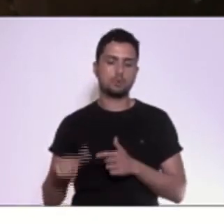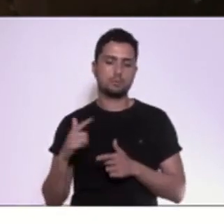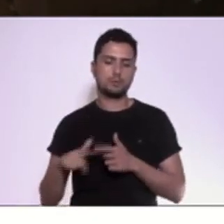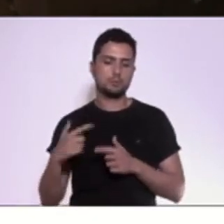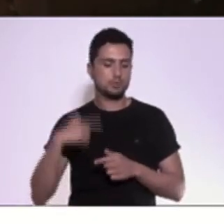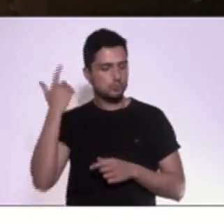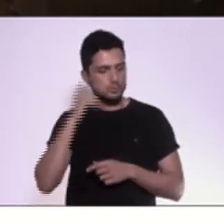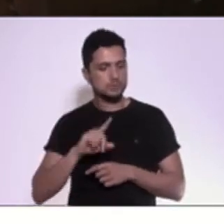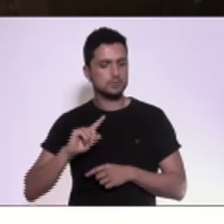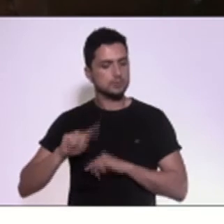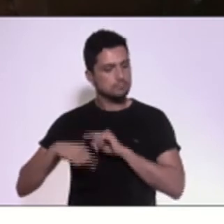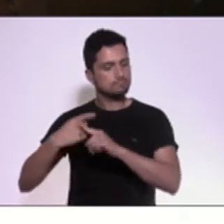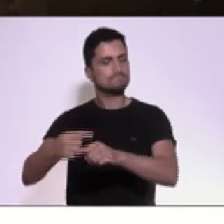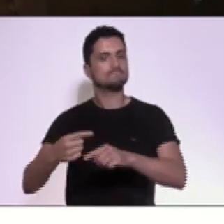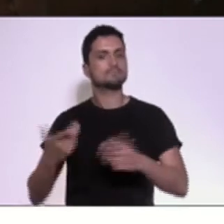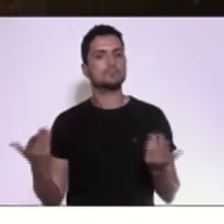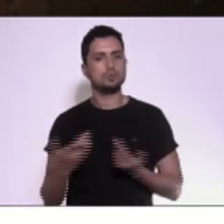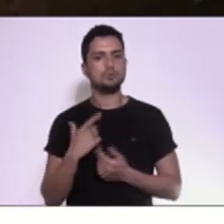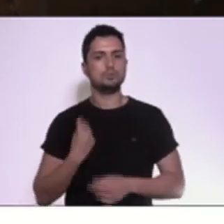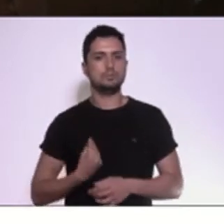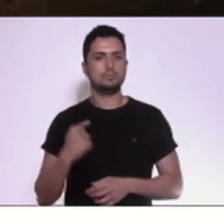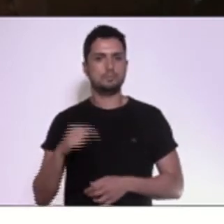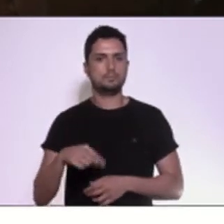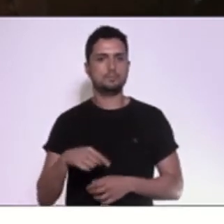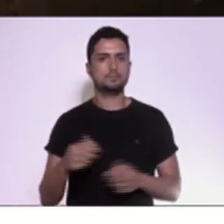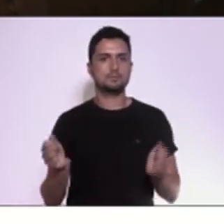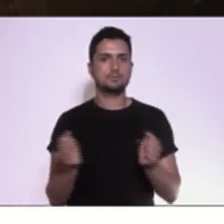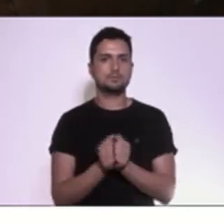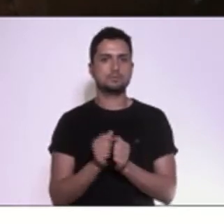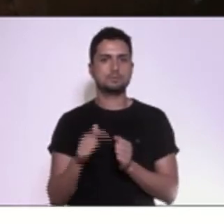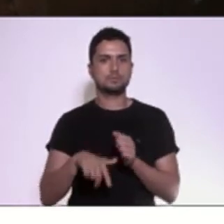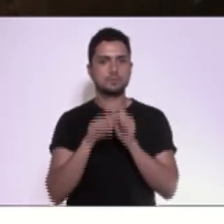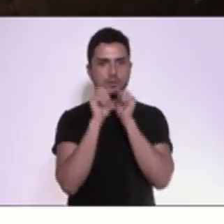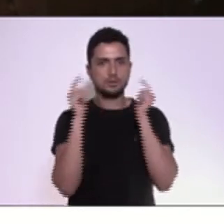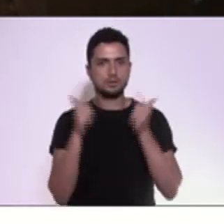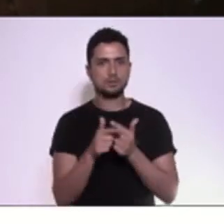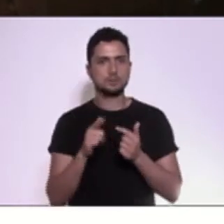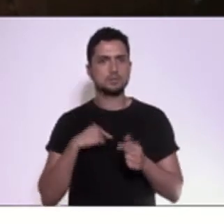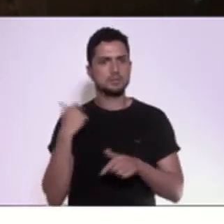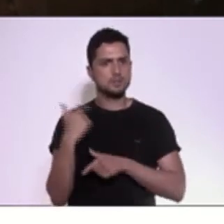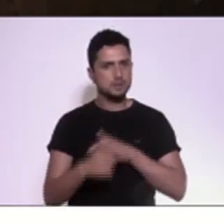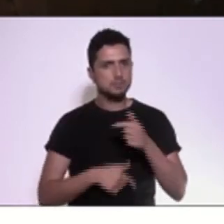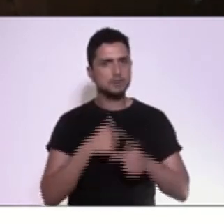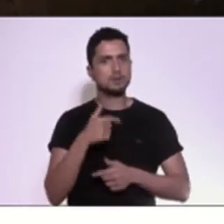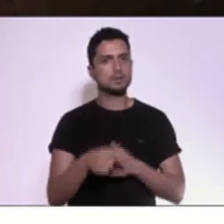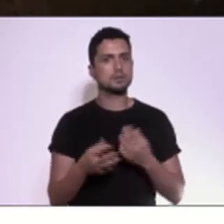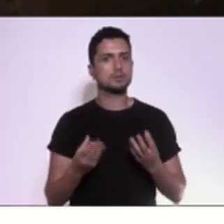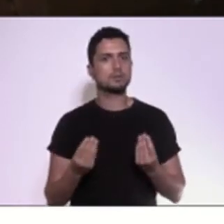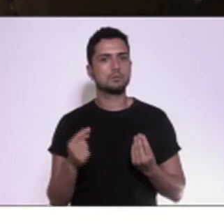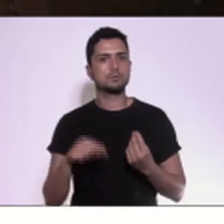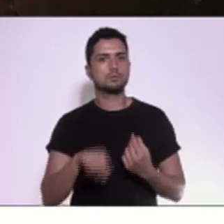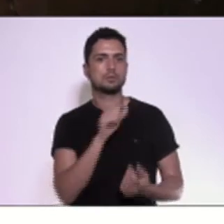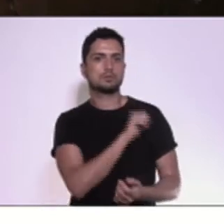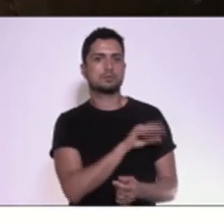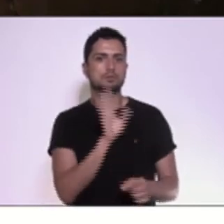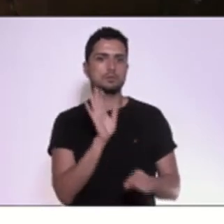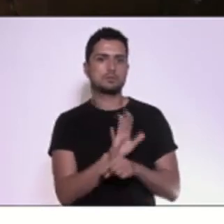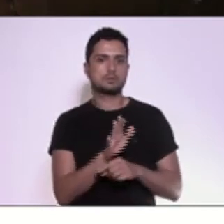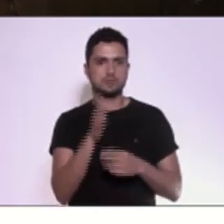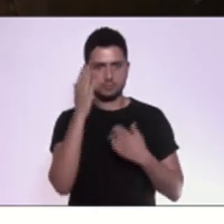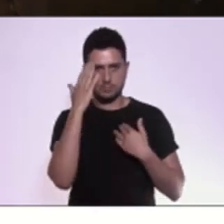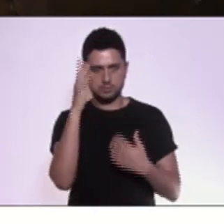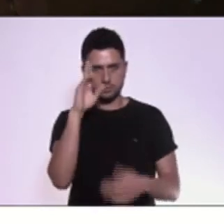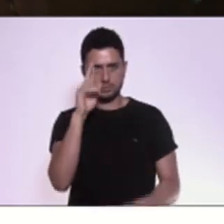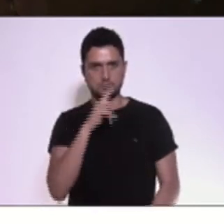Janeiro, junto com essa nobre casa que muito tem trabalhado pelo Estado do Rio de Janeiro. Então, senhor presidente